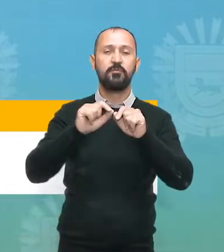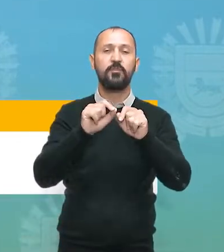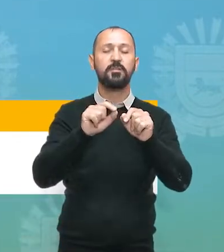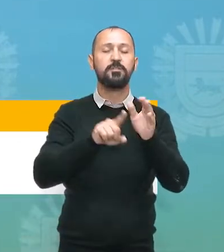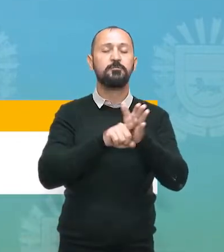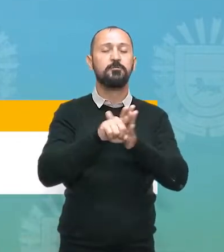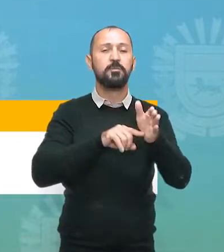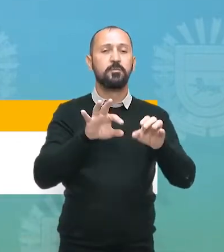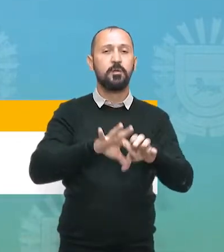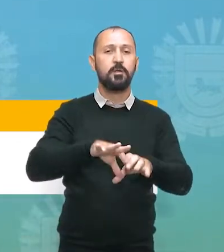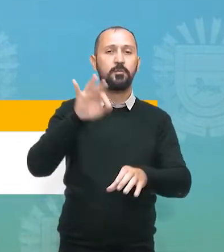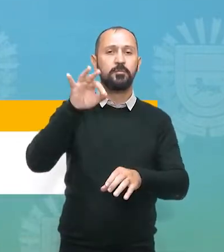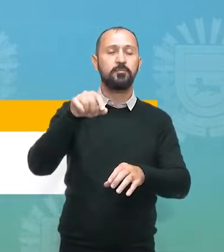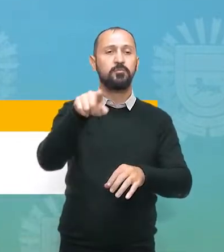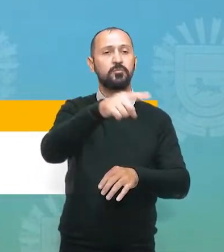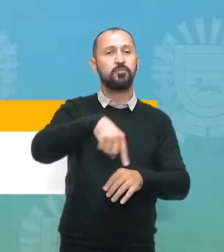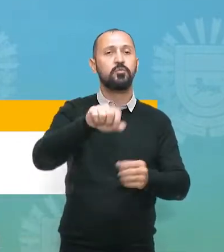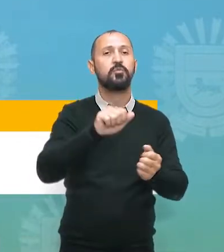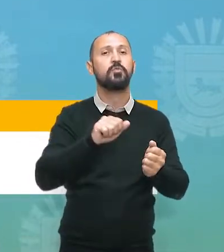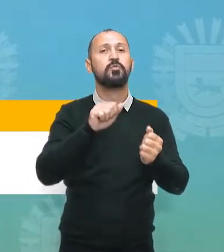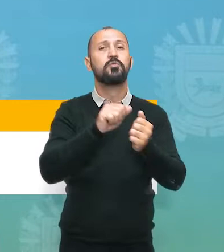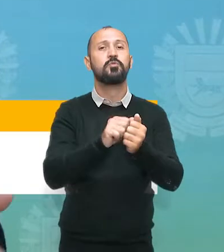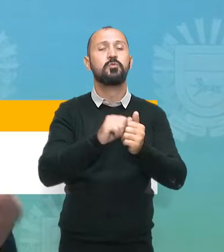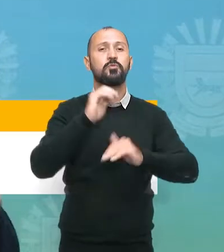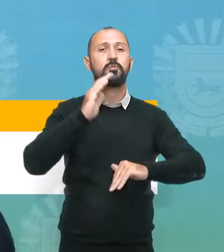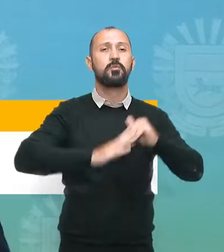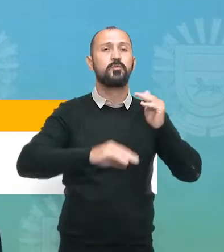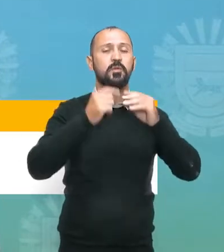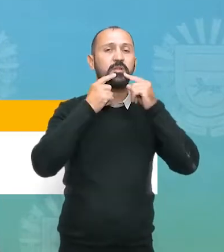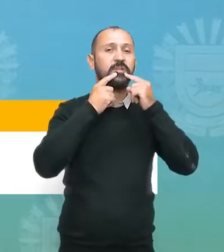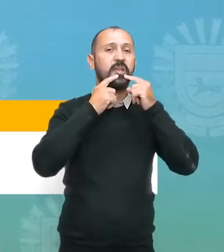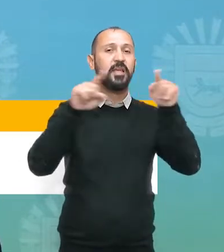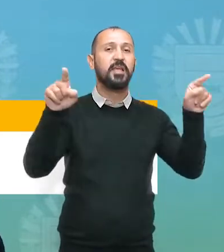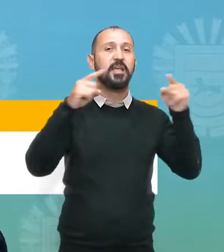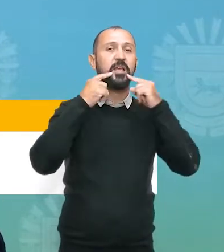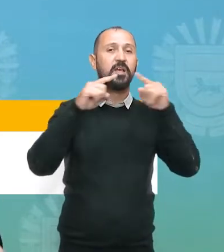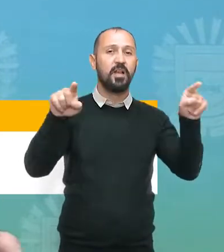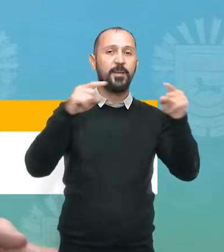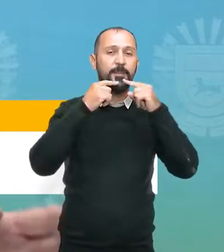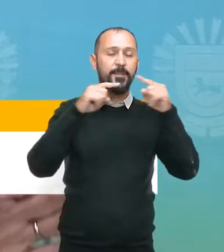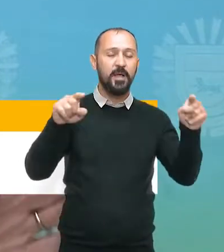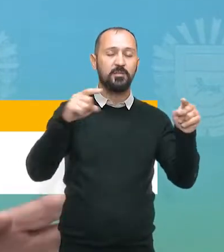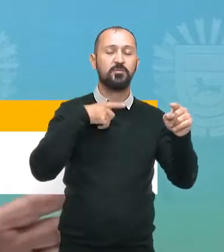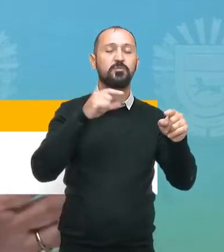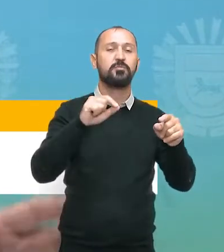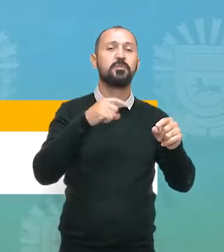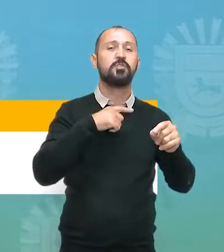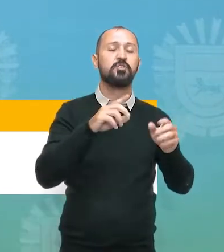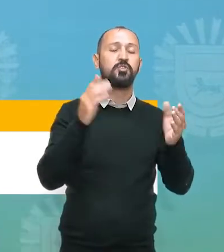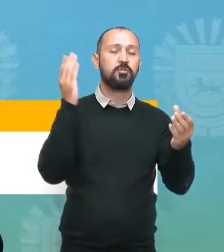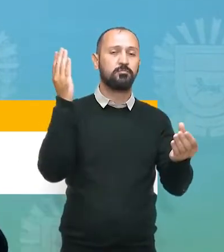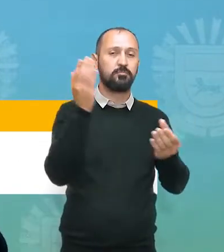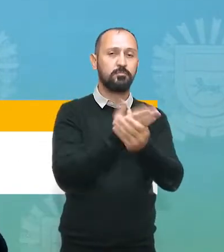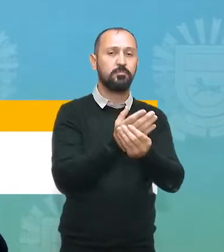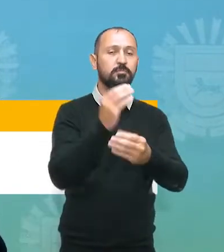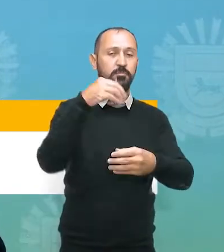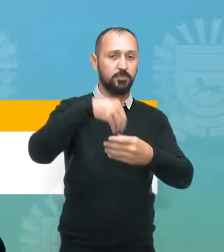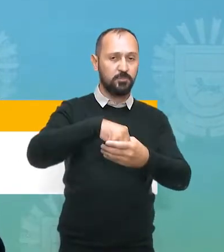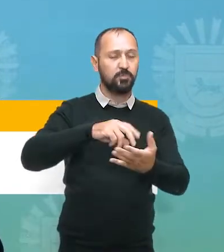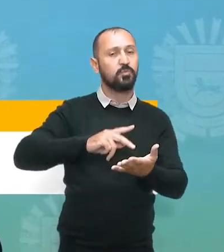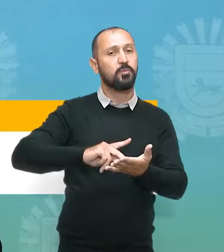lá atrás através de um sorteio entre os consumidores que reclamaram e tinham reclamações